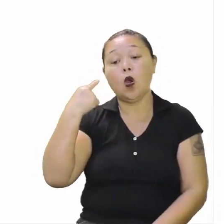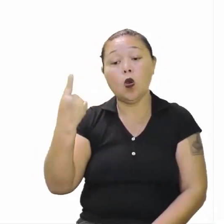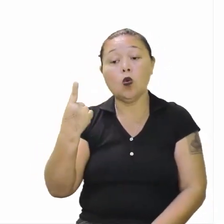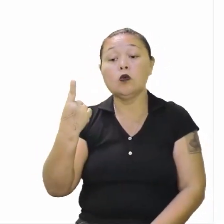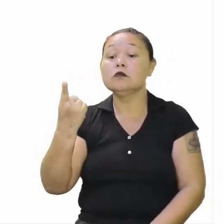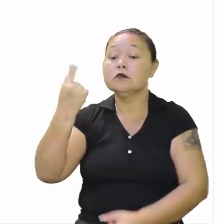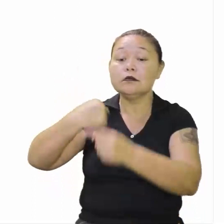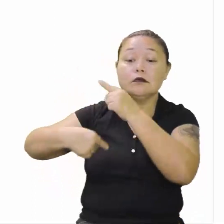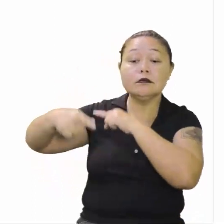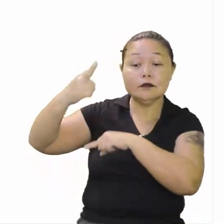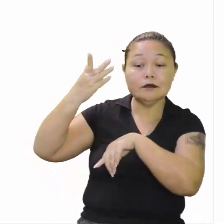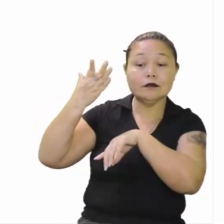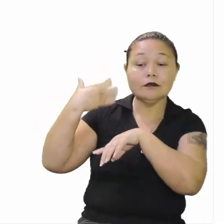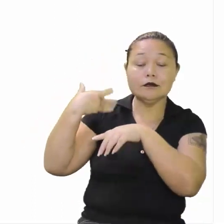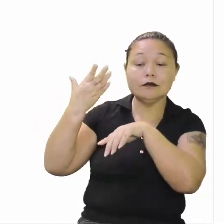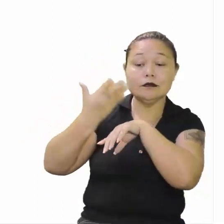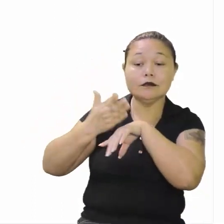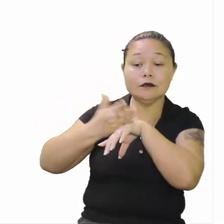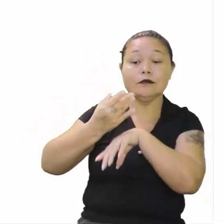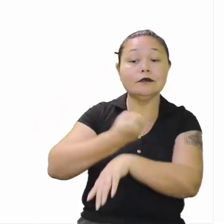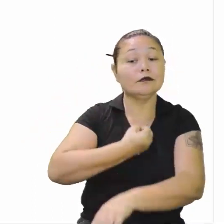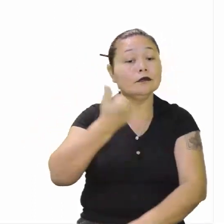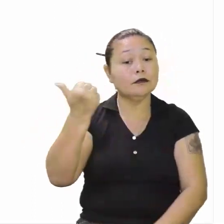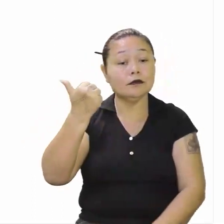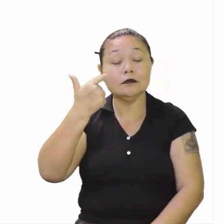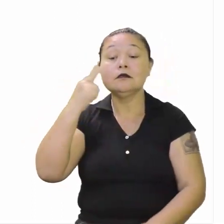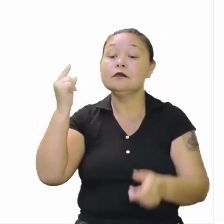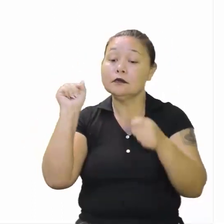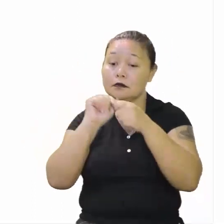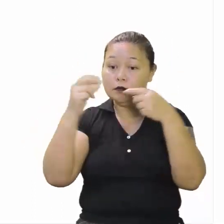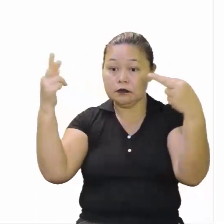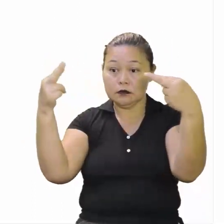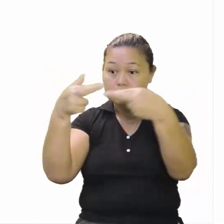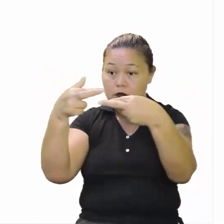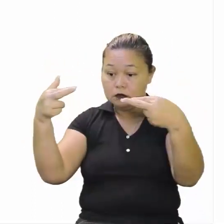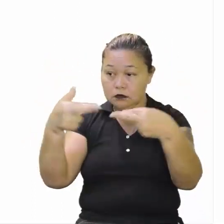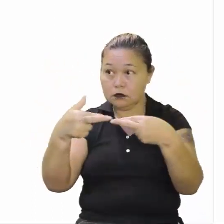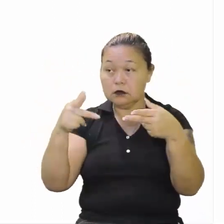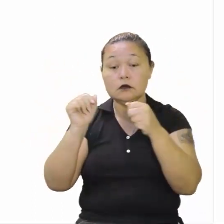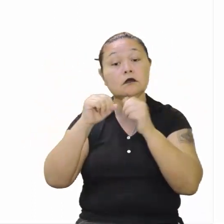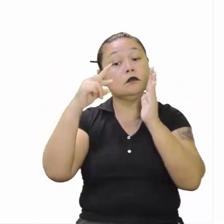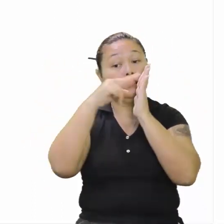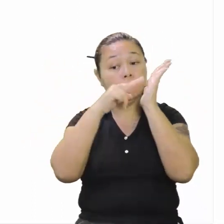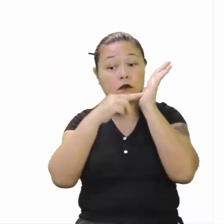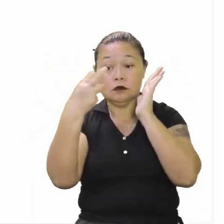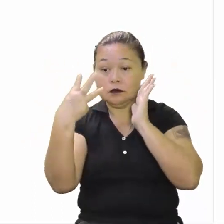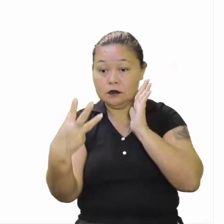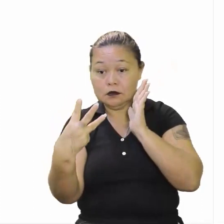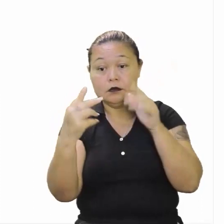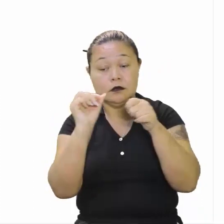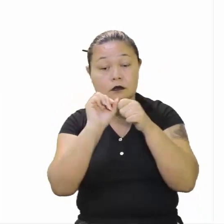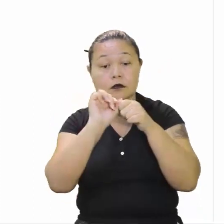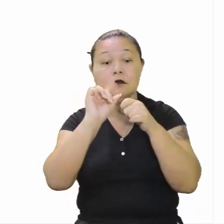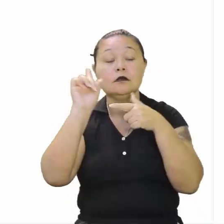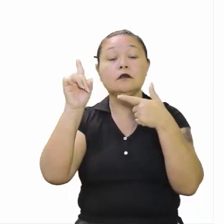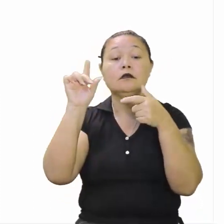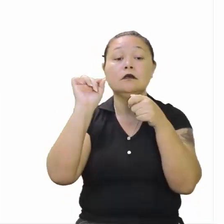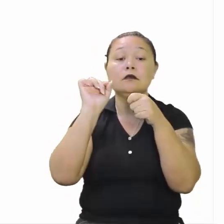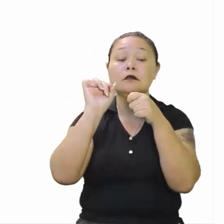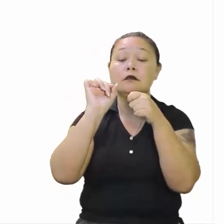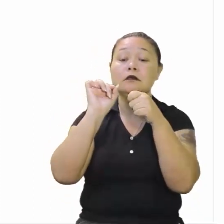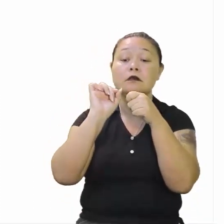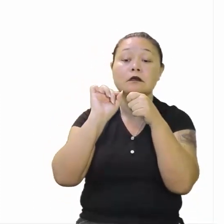1. E aí você vai relacionar através da regra de 3, fazendo o